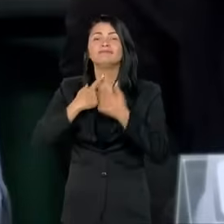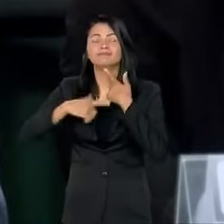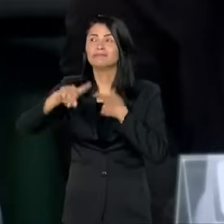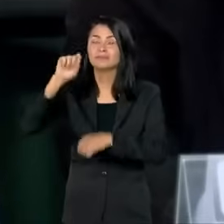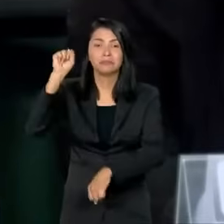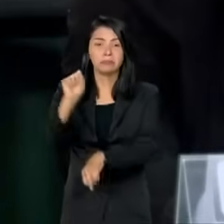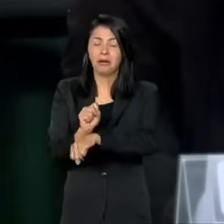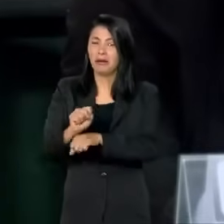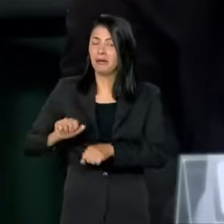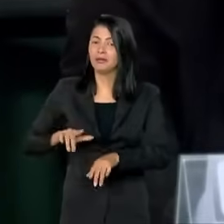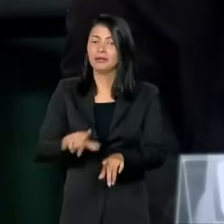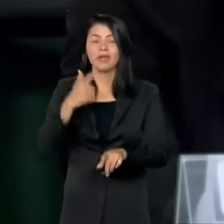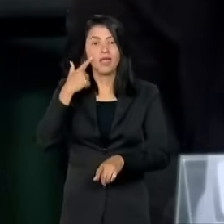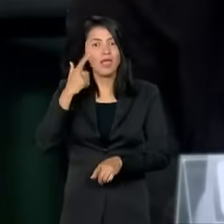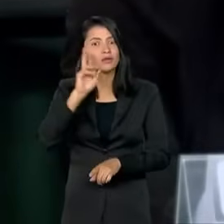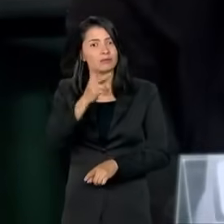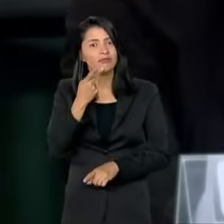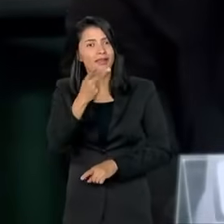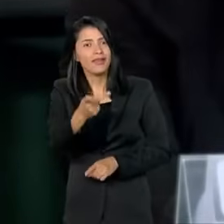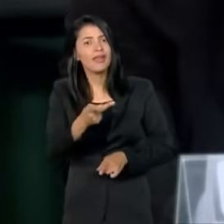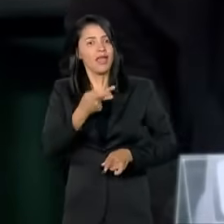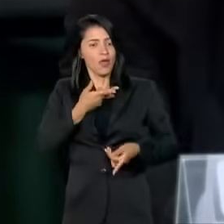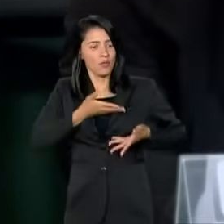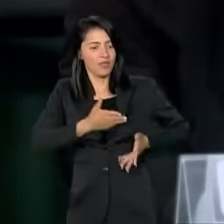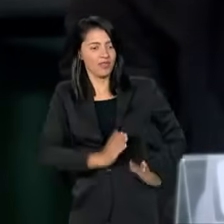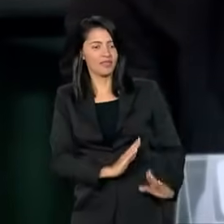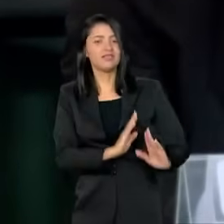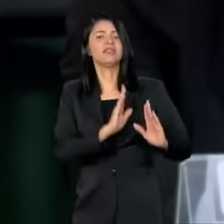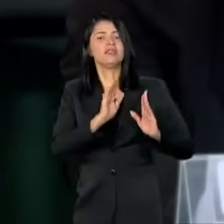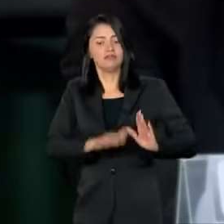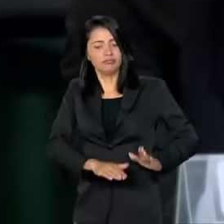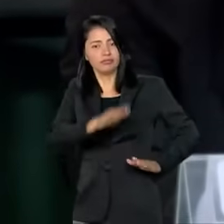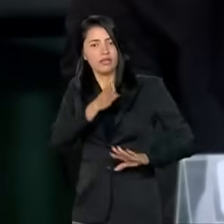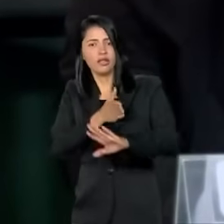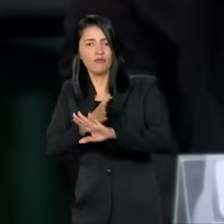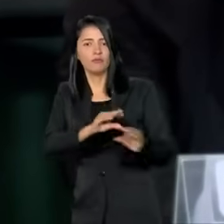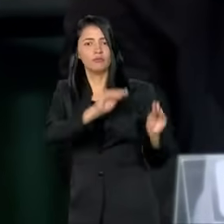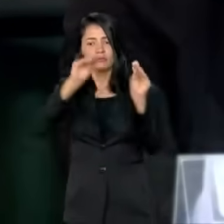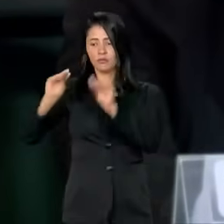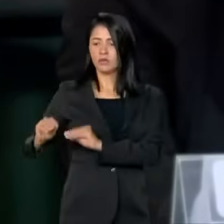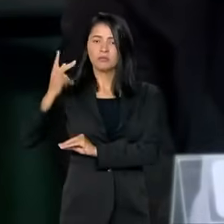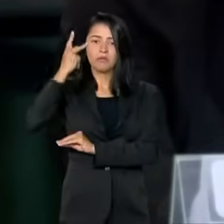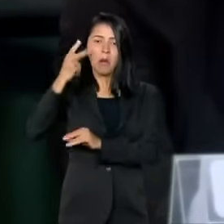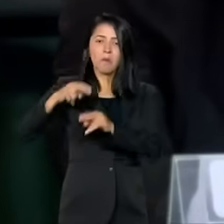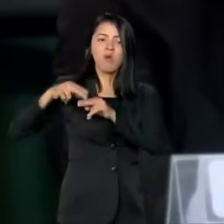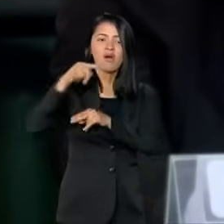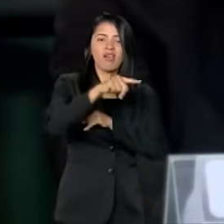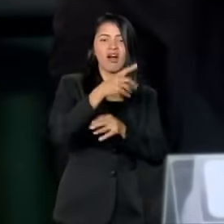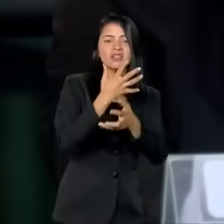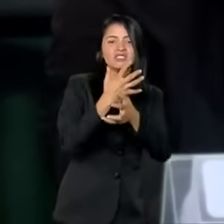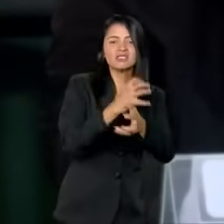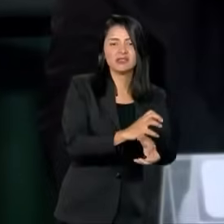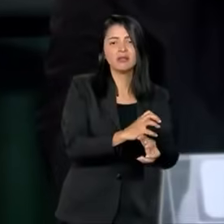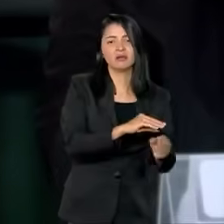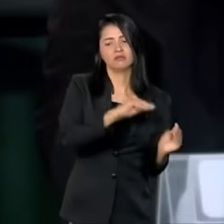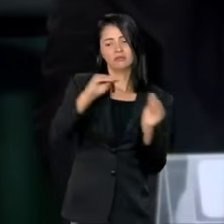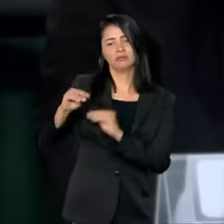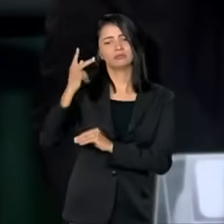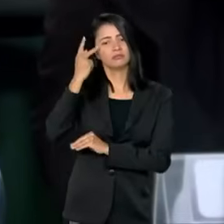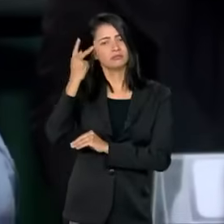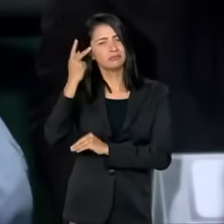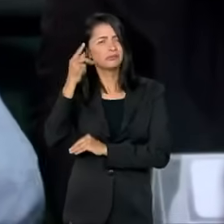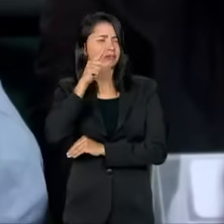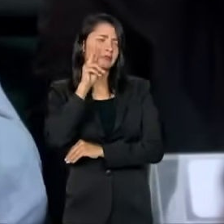nasci e me criei e fui embora para São Paulo por conta da seca. Fui embora para São Paulo de